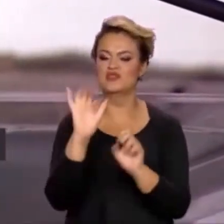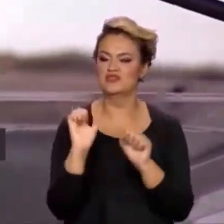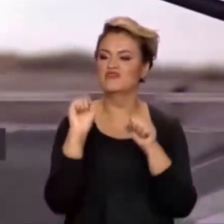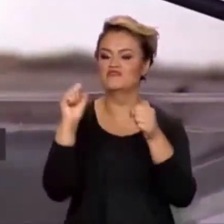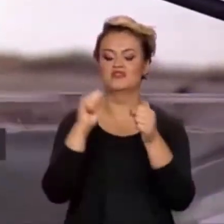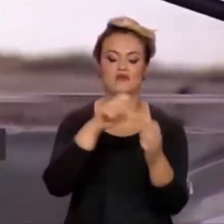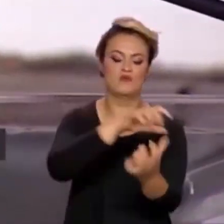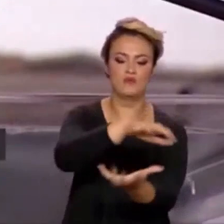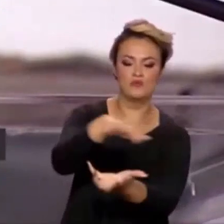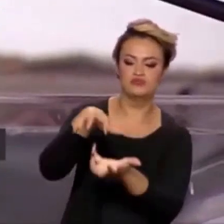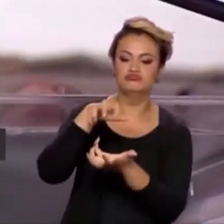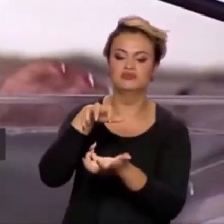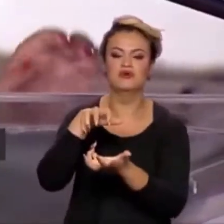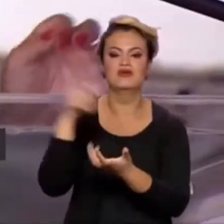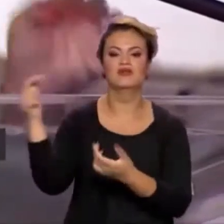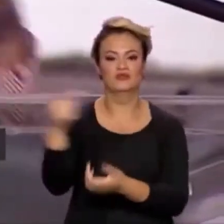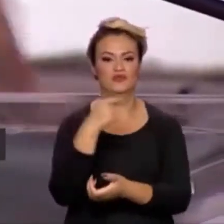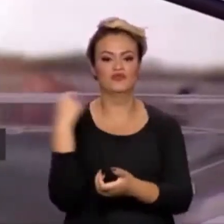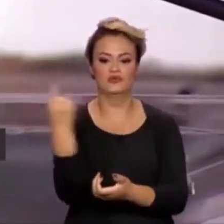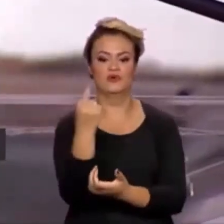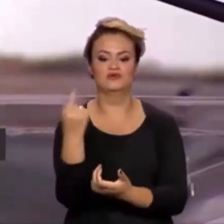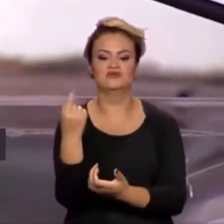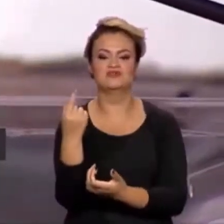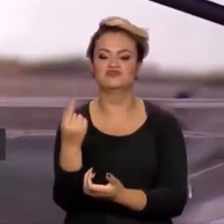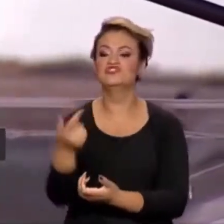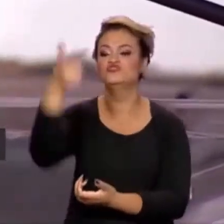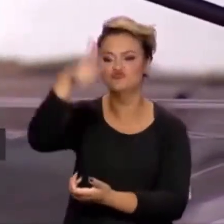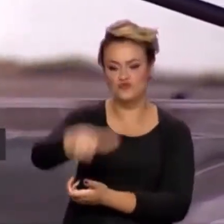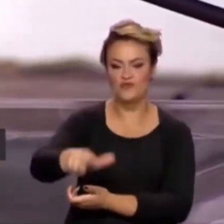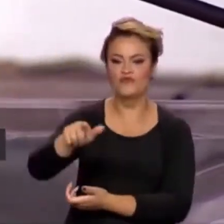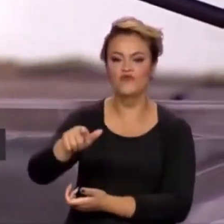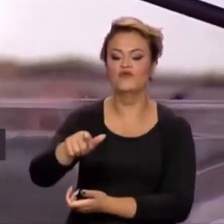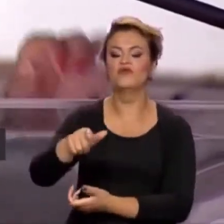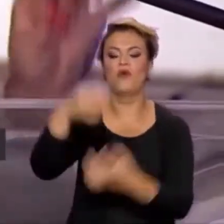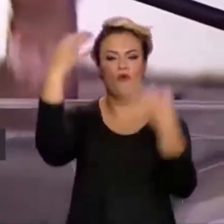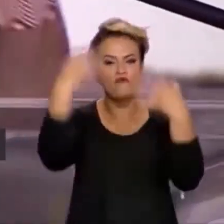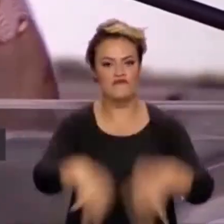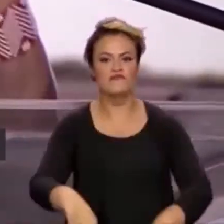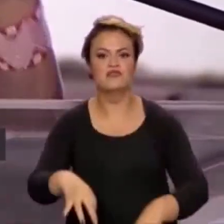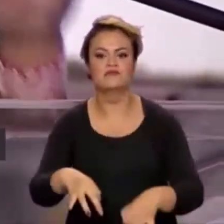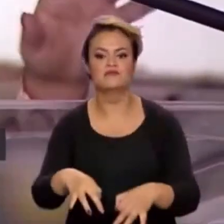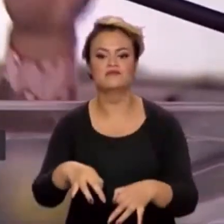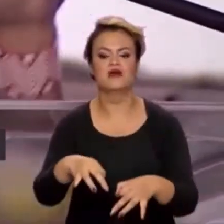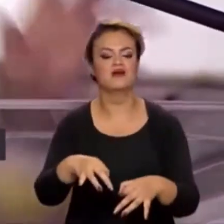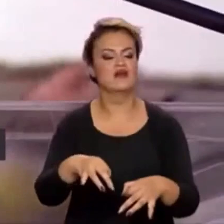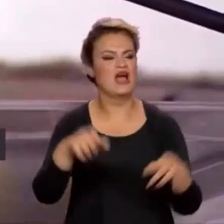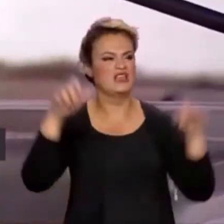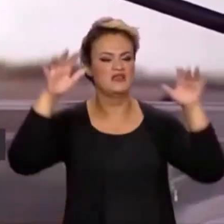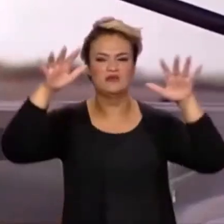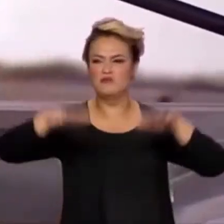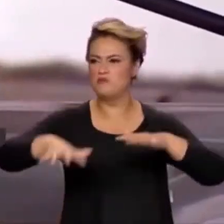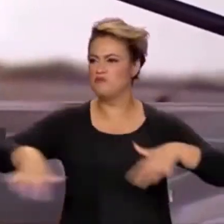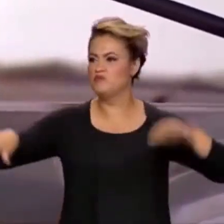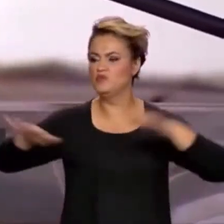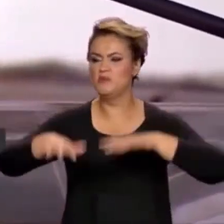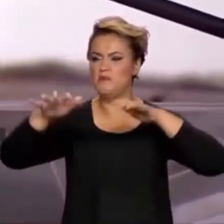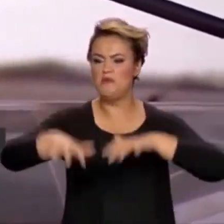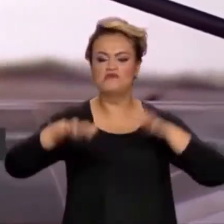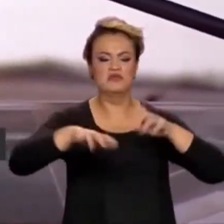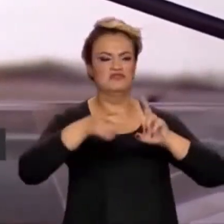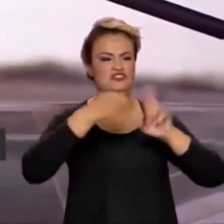nosso planeta. E nós voltamos aqui a afirmar, junto à maior mobilização indígena do